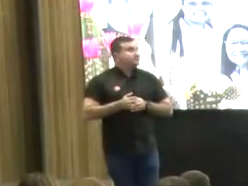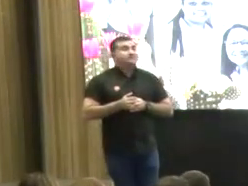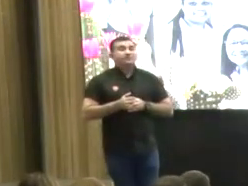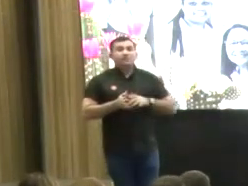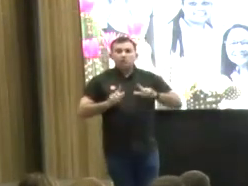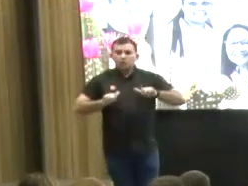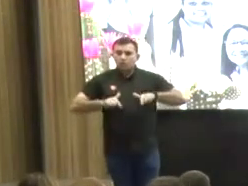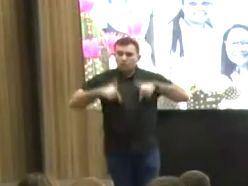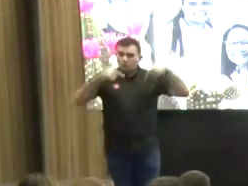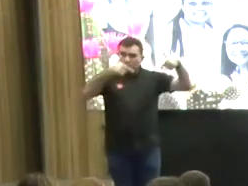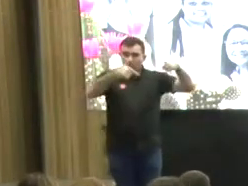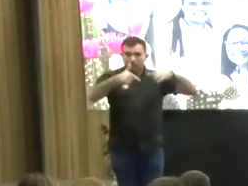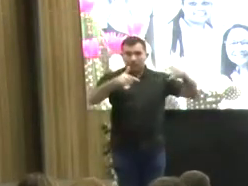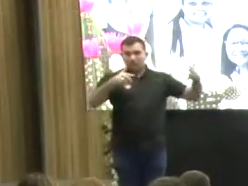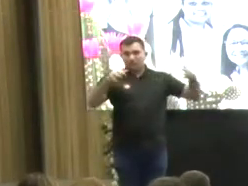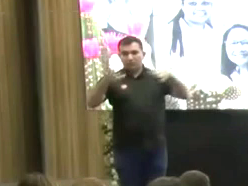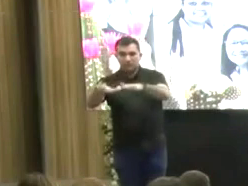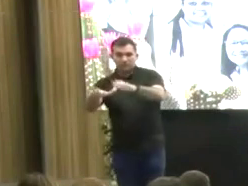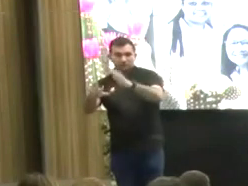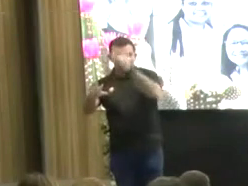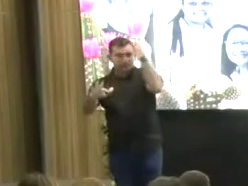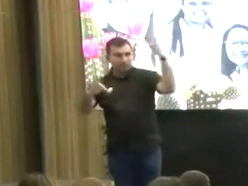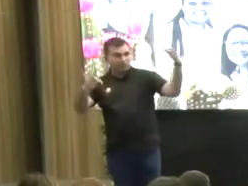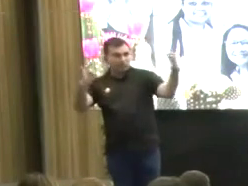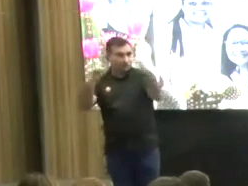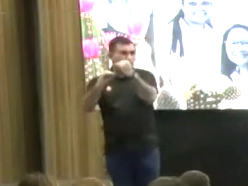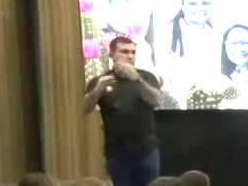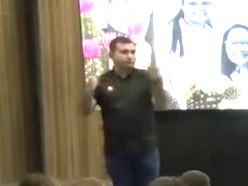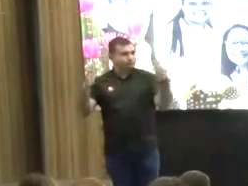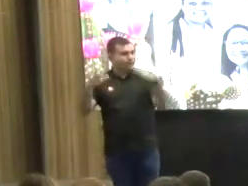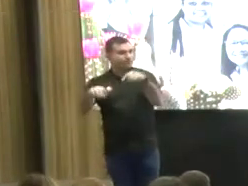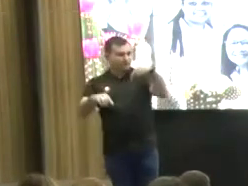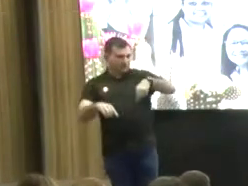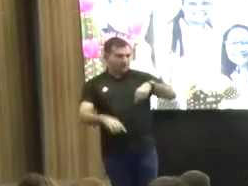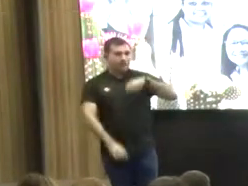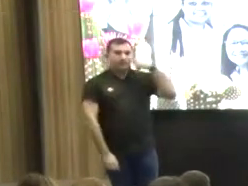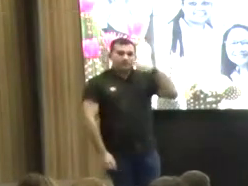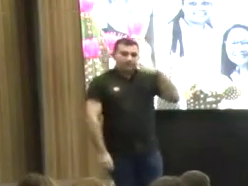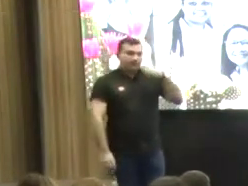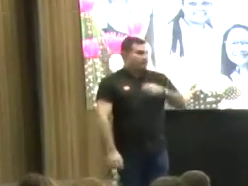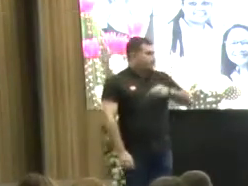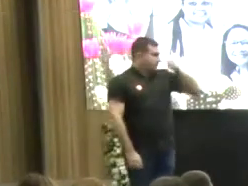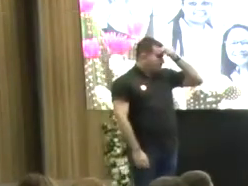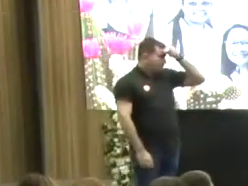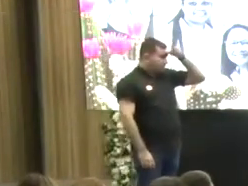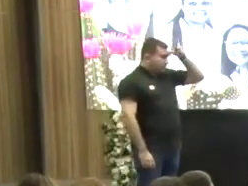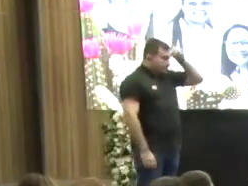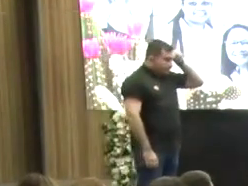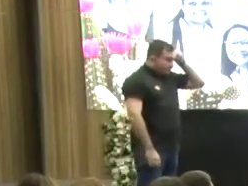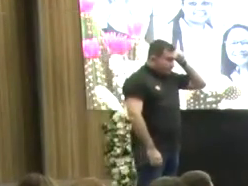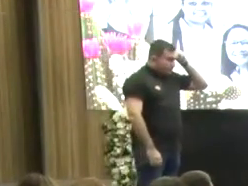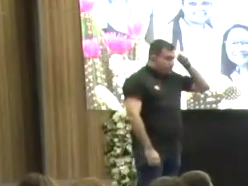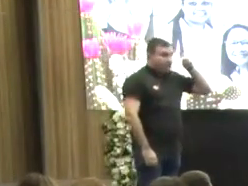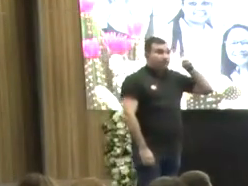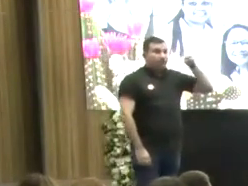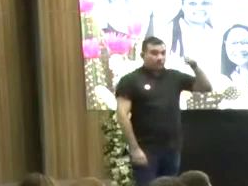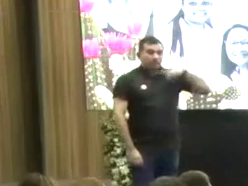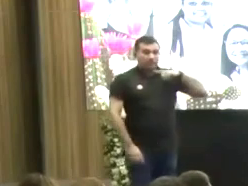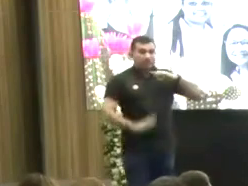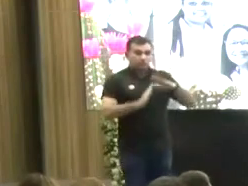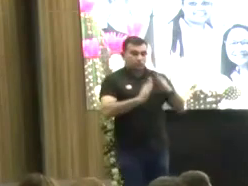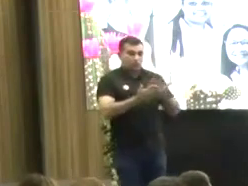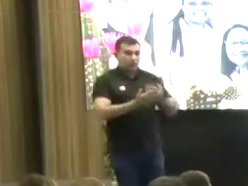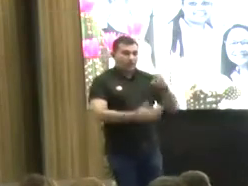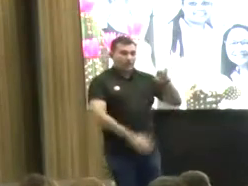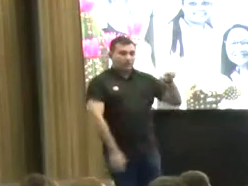pela inclusão de todos, e aí eu queria chamar a atenção que aqui em Natal a prefeitura está fechando as escolas de EJA. Isso é um